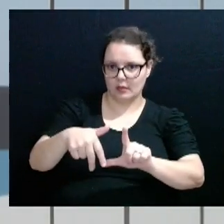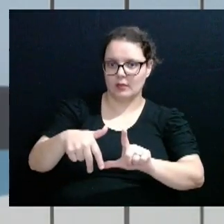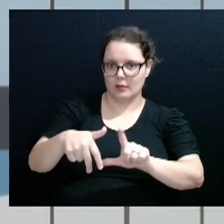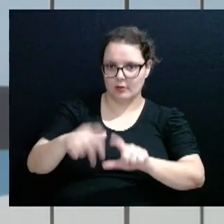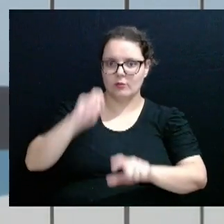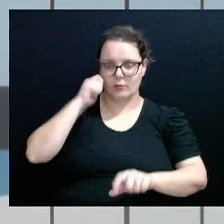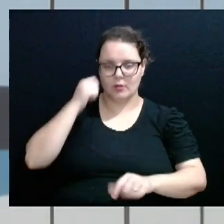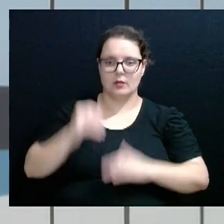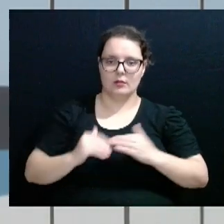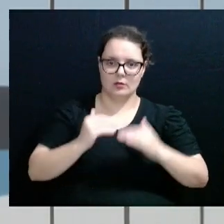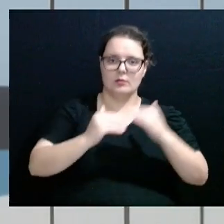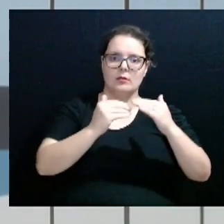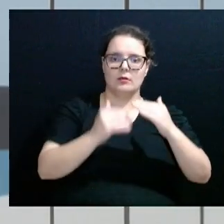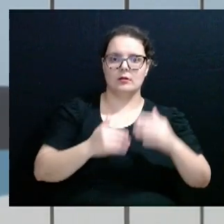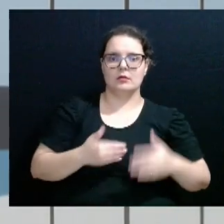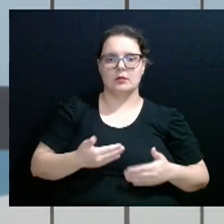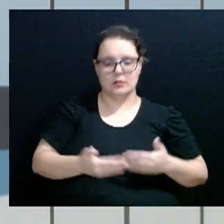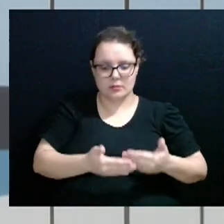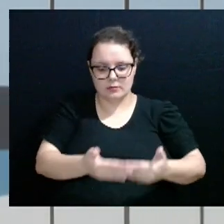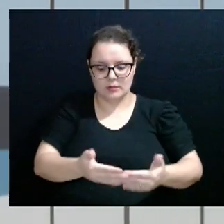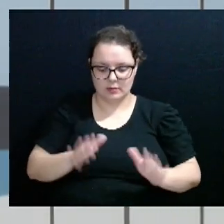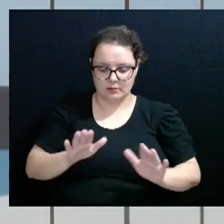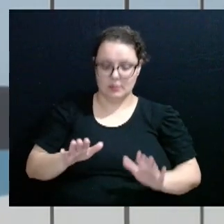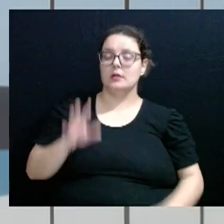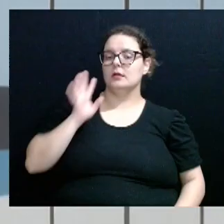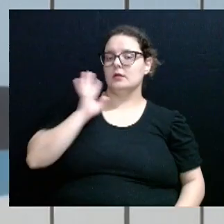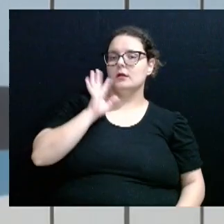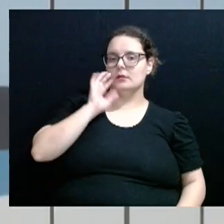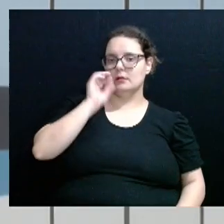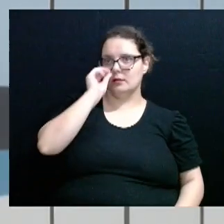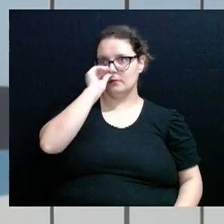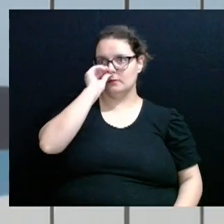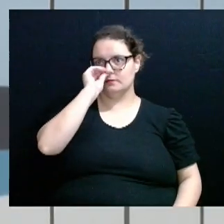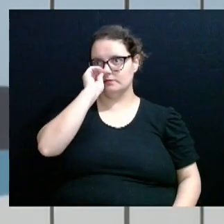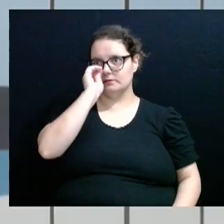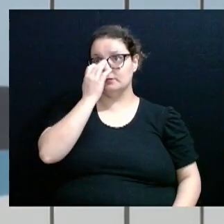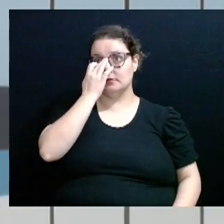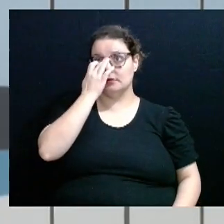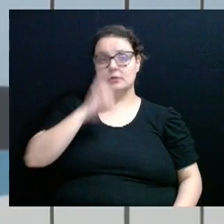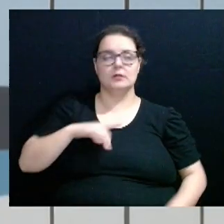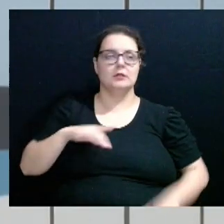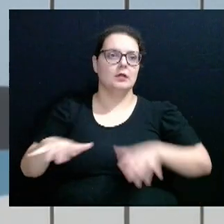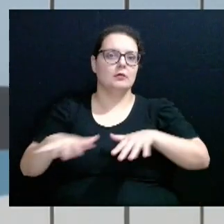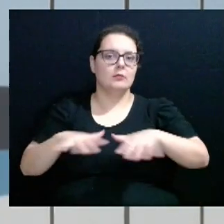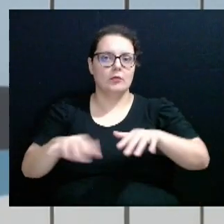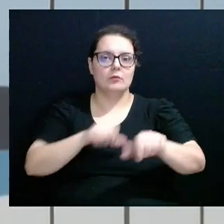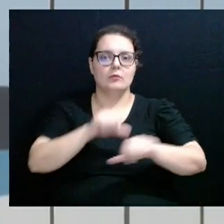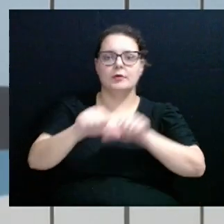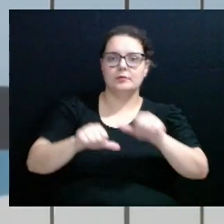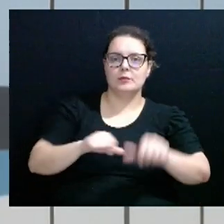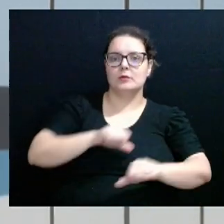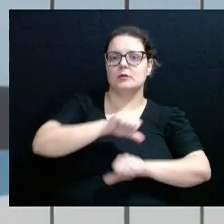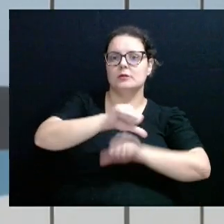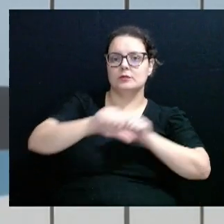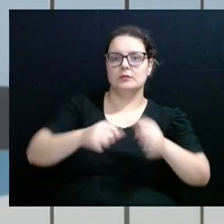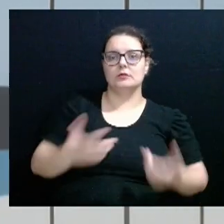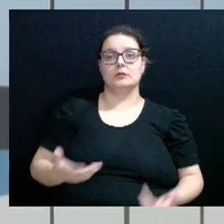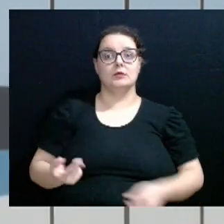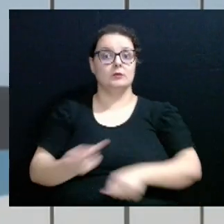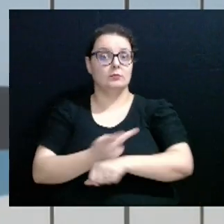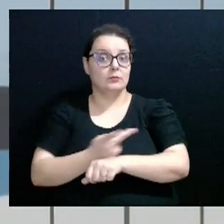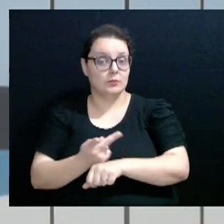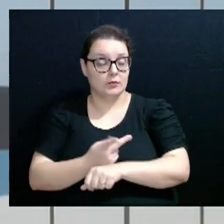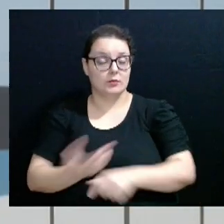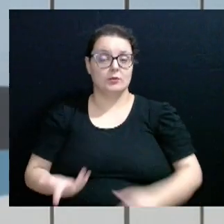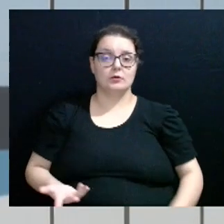processo, sim, mas é bacana ver que tem um movimento de transformação, tem um movimento que busca trazer